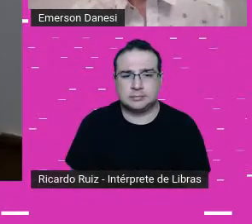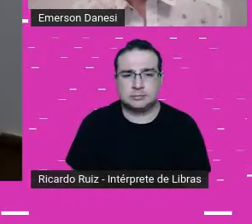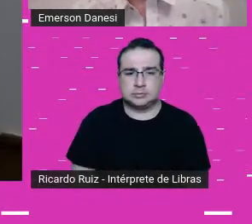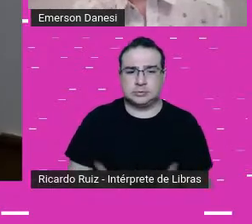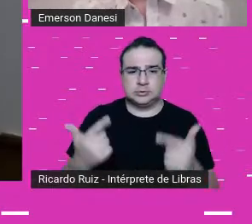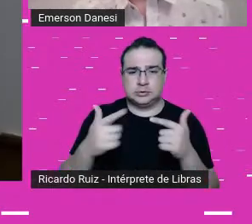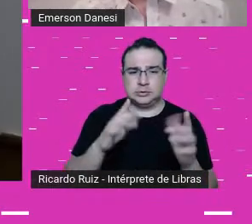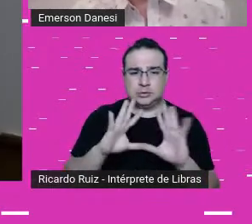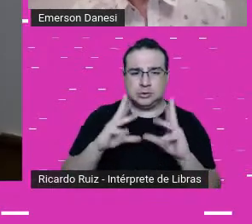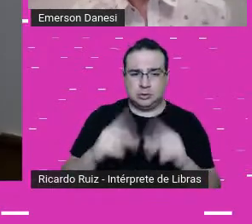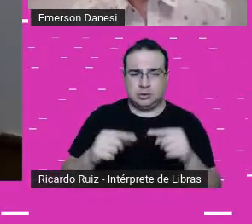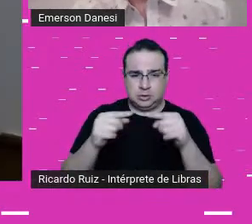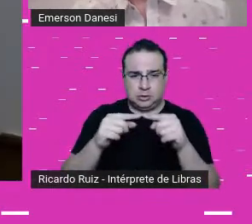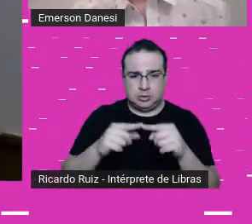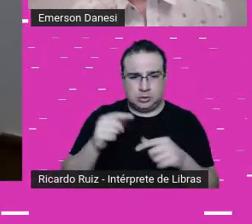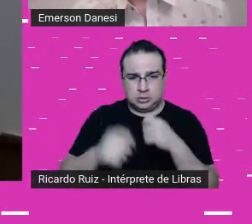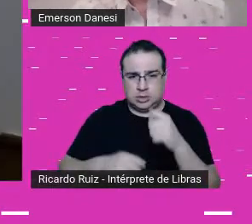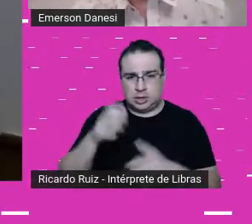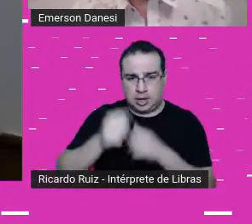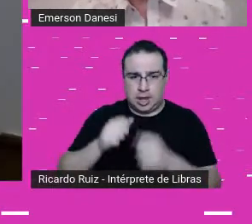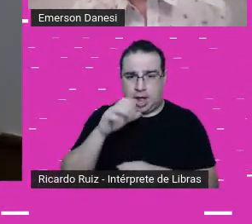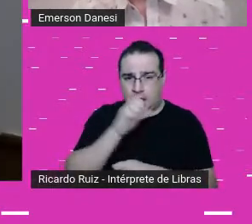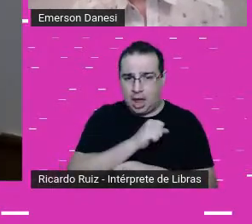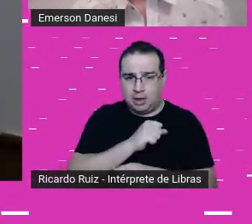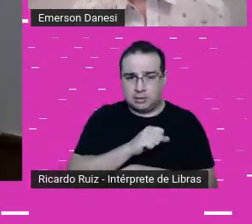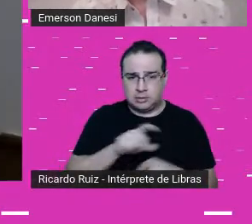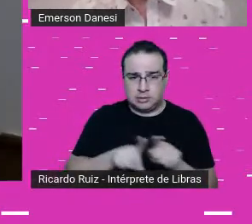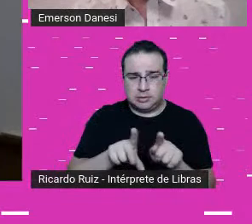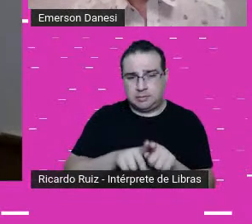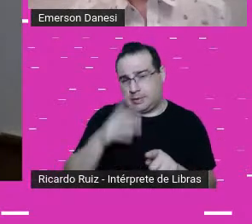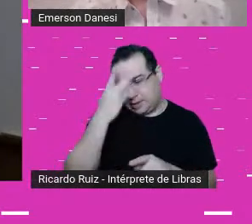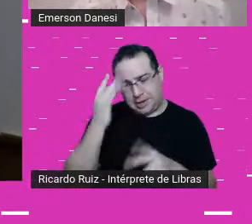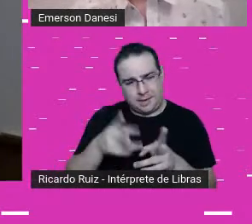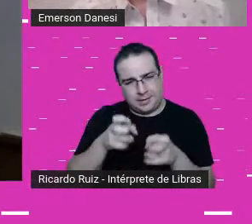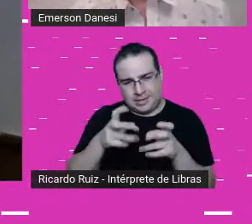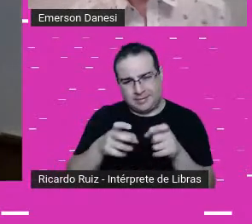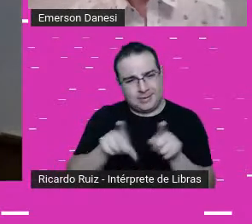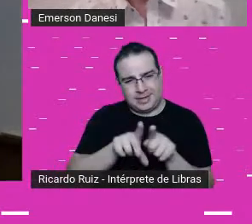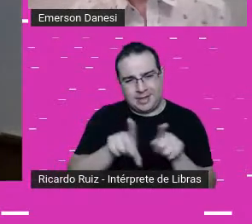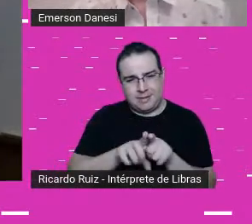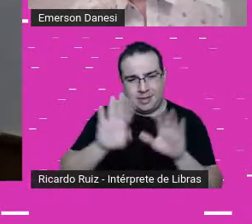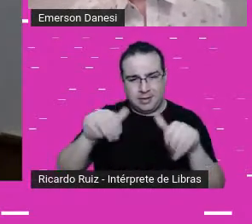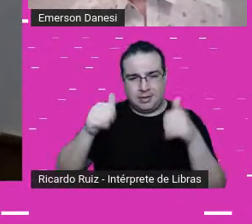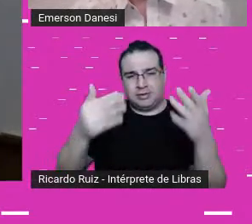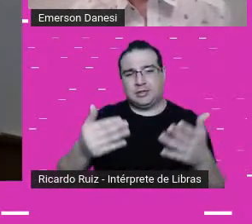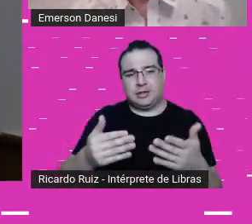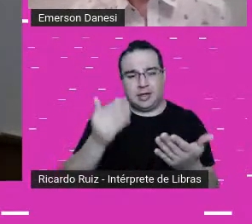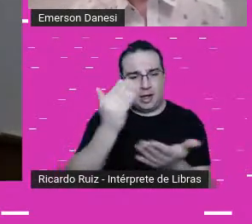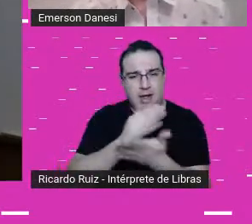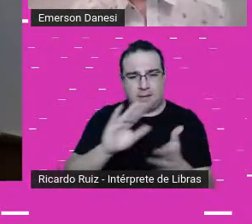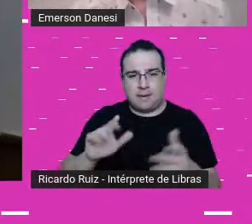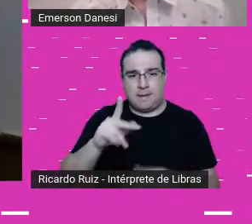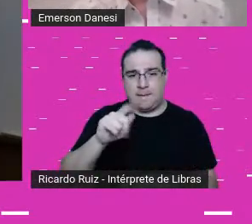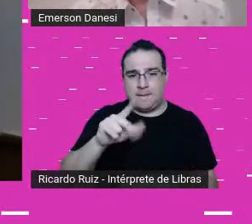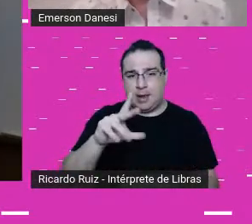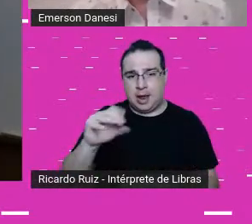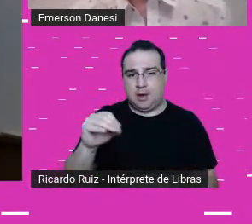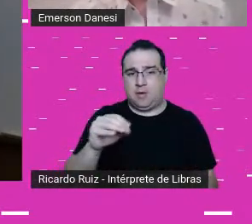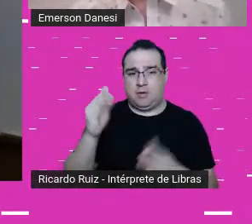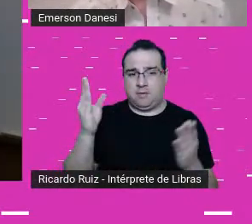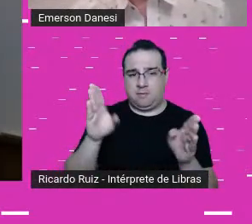ilusionista, as cortinas estavam à mostra, a gente abria e fechava, dava para ver que era uma cortina e que a partir dali não era mais palco, então o palco era essa